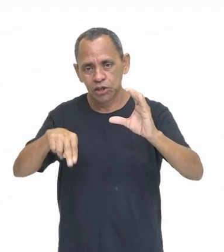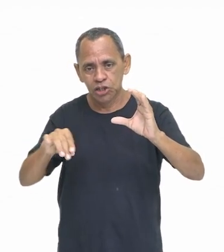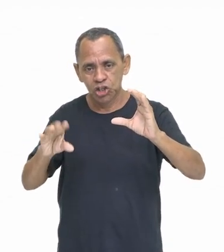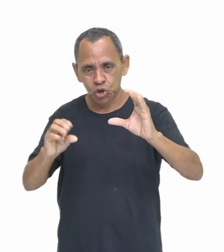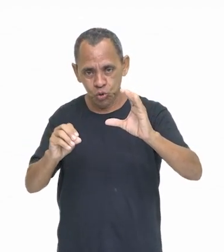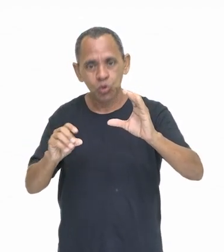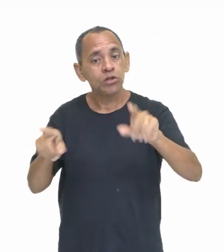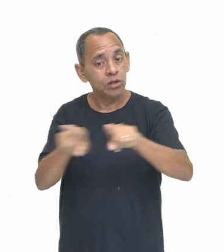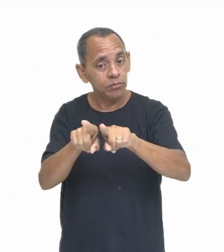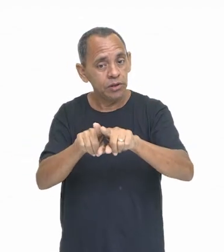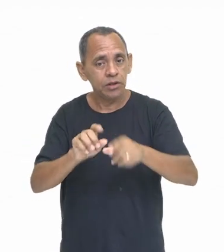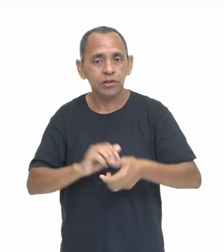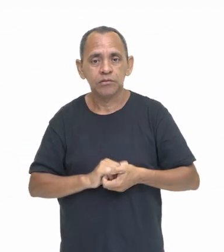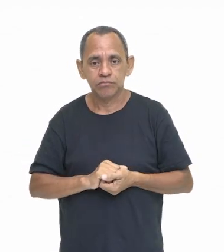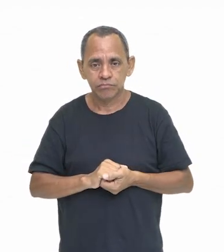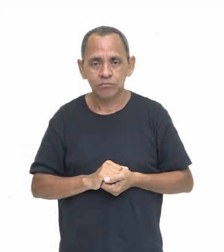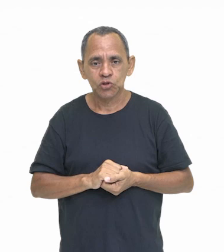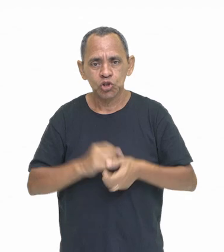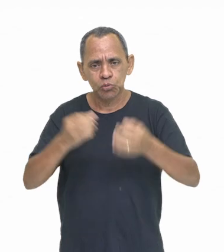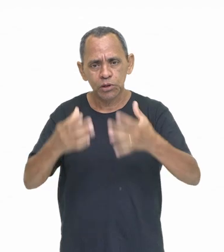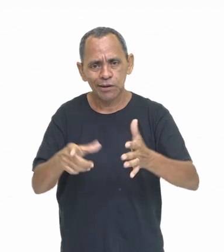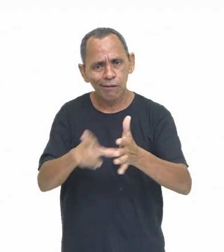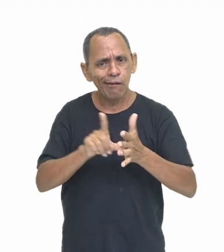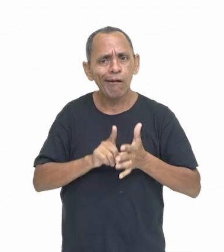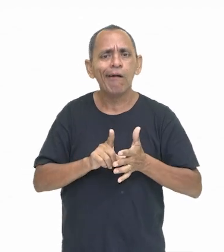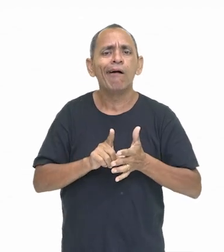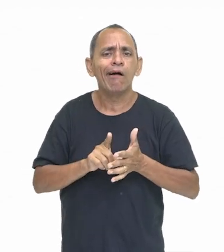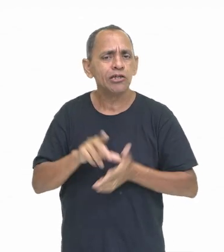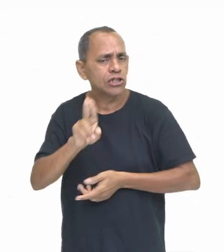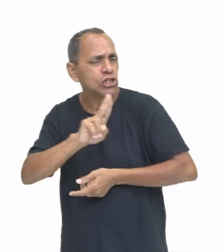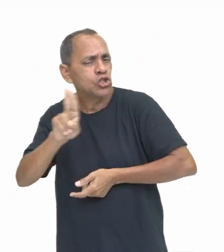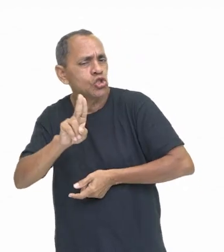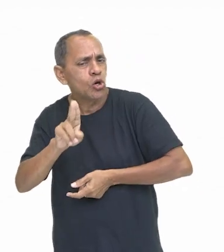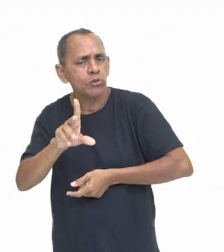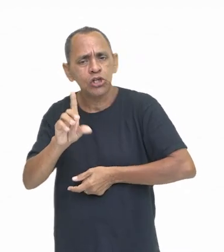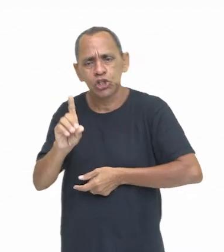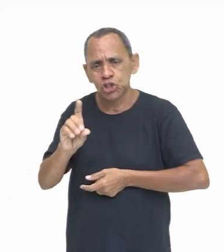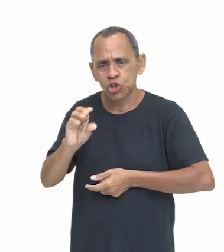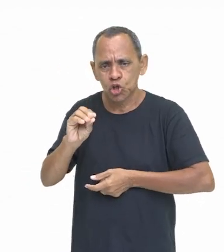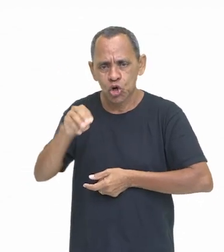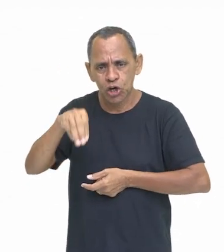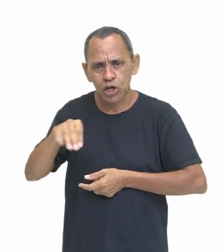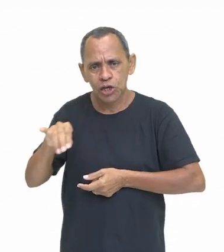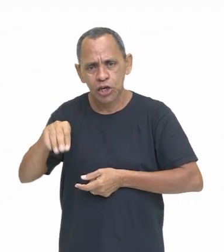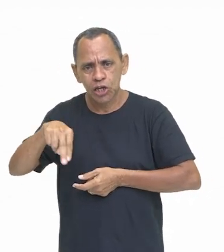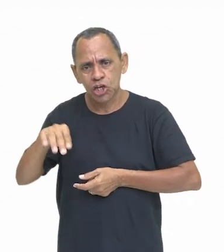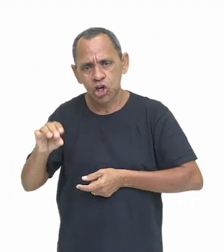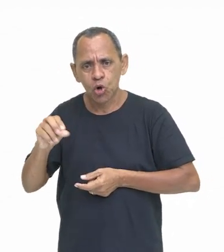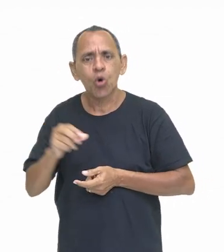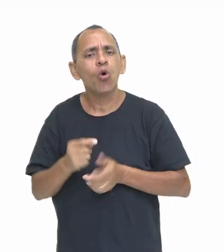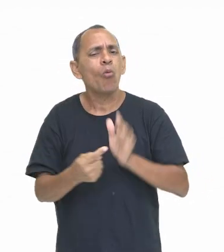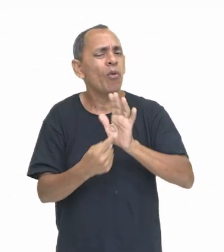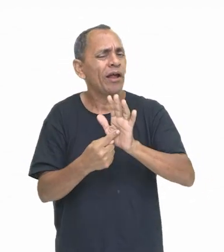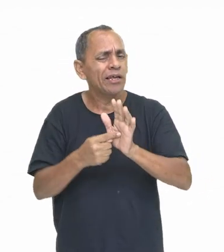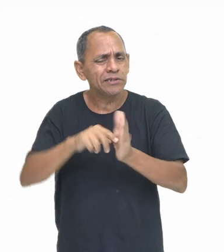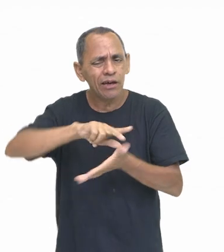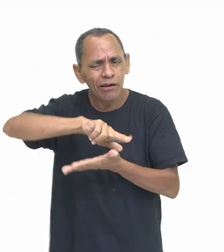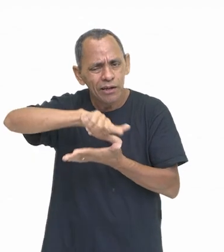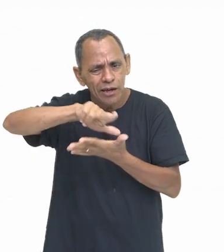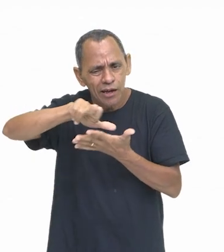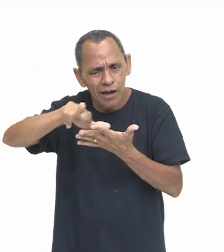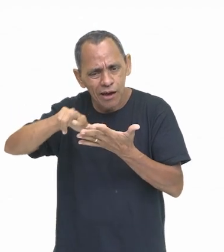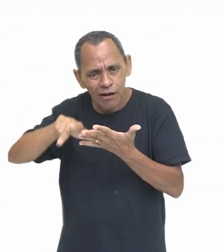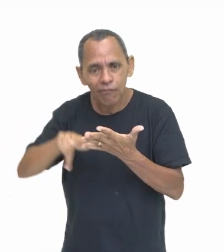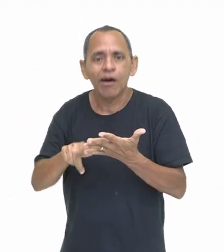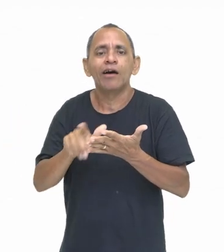que o domínio, essa nomenclatura, né, vai aparecer várias vezes aqui nos